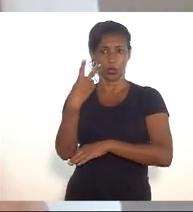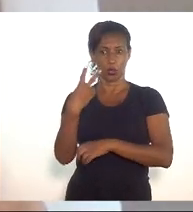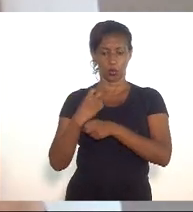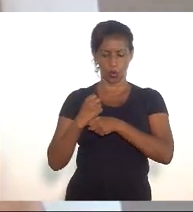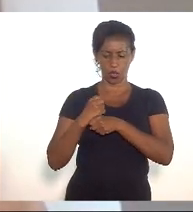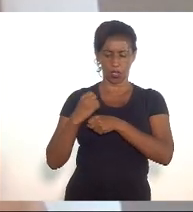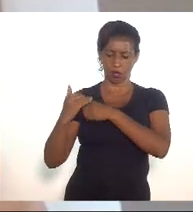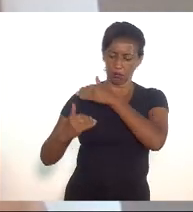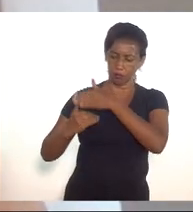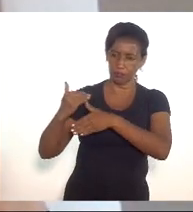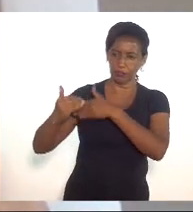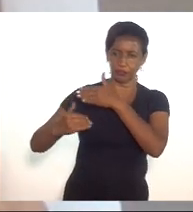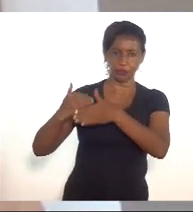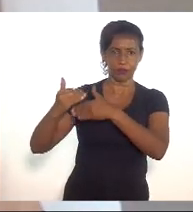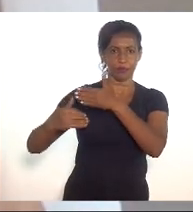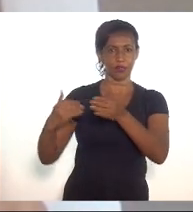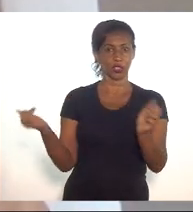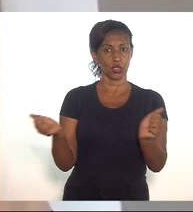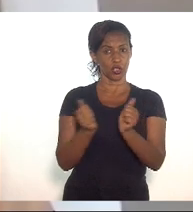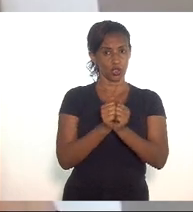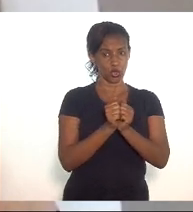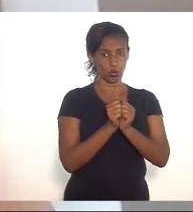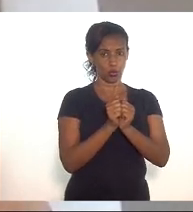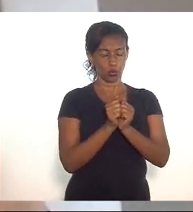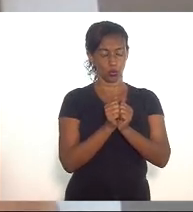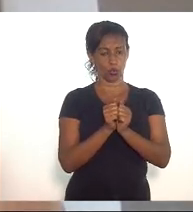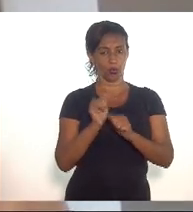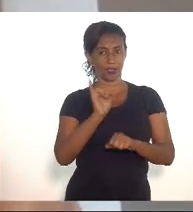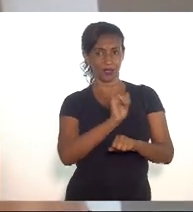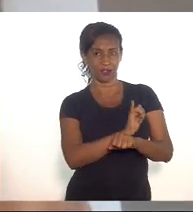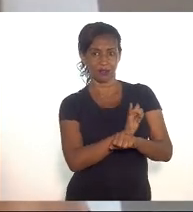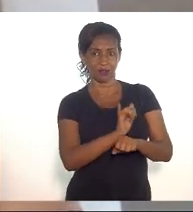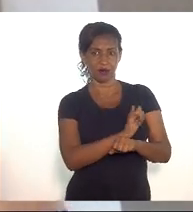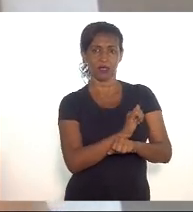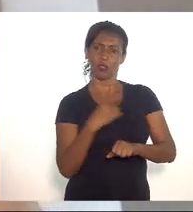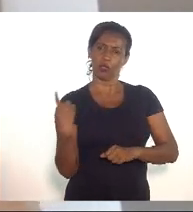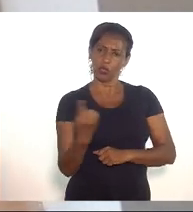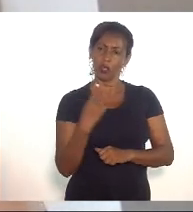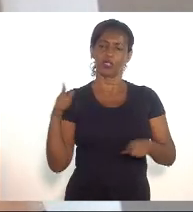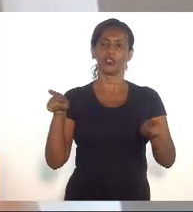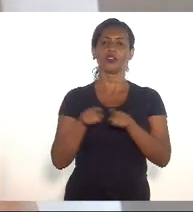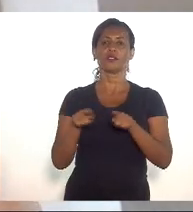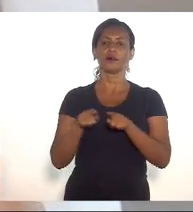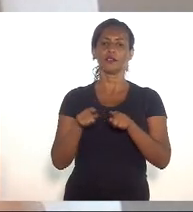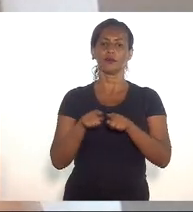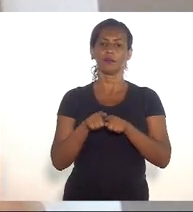2 anos. E, junto com esse planejamento estratégico, nós também